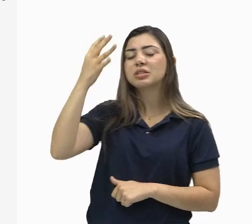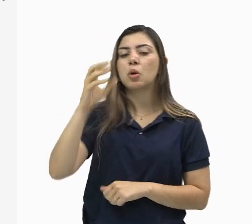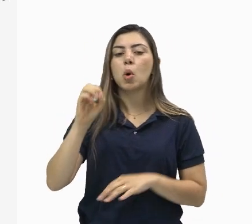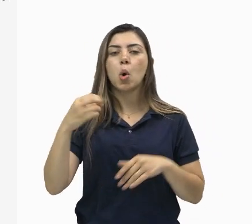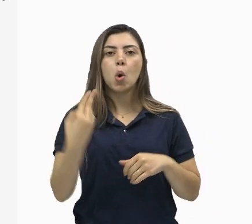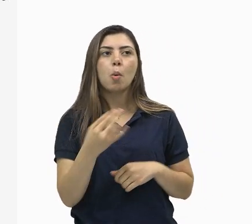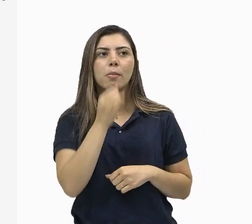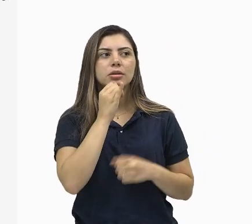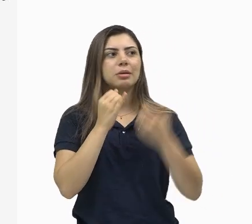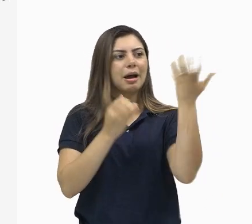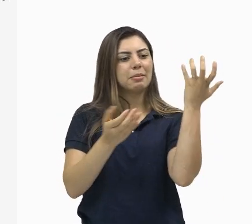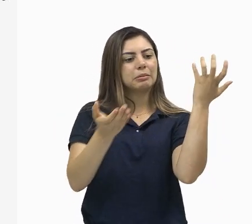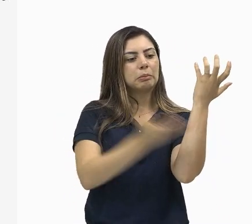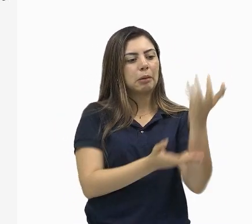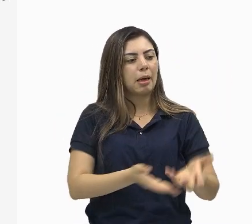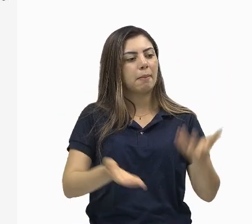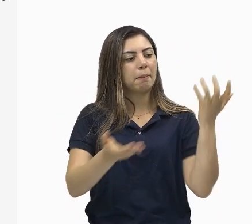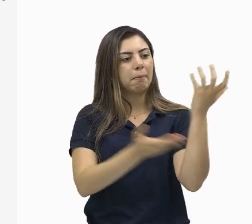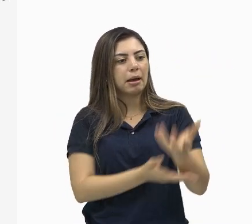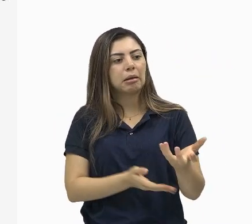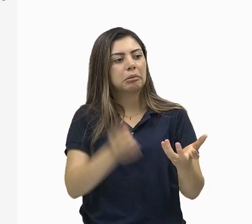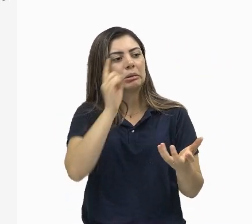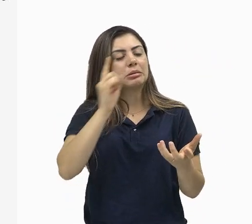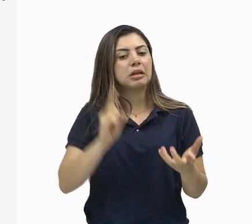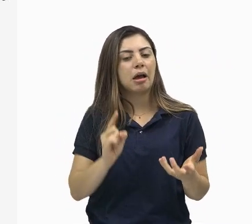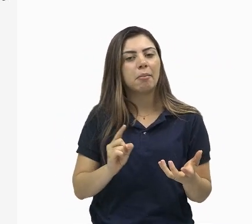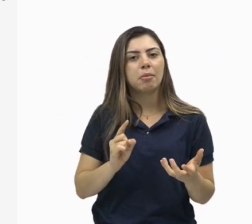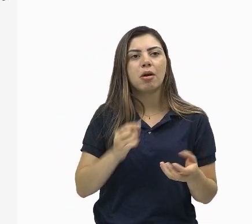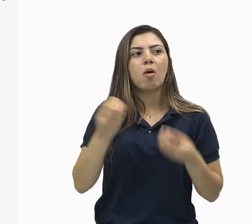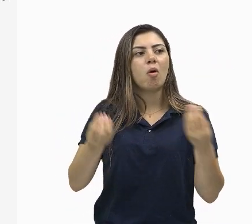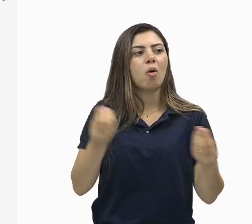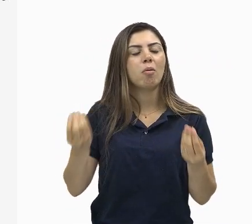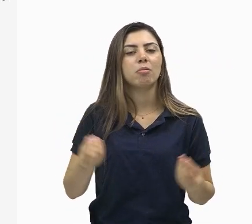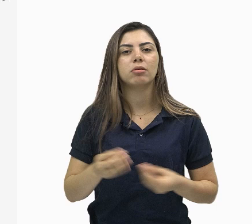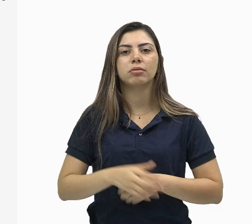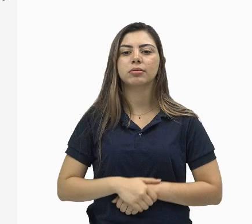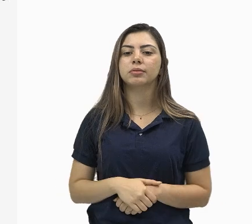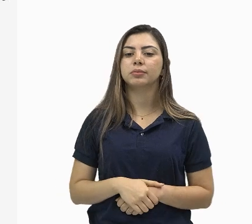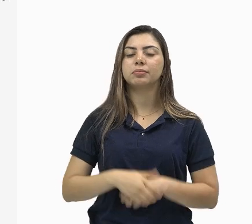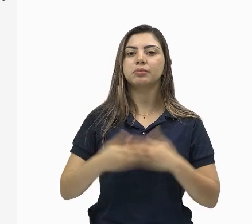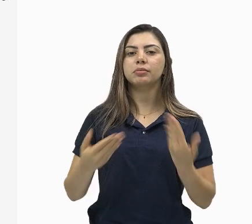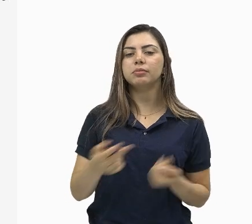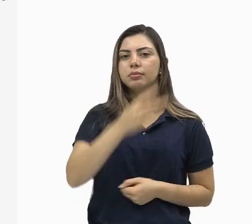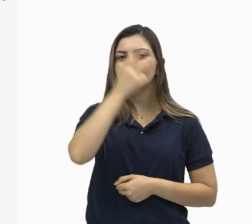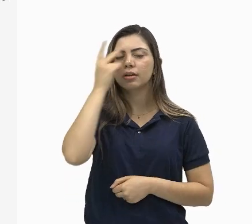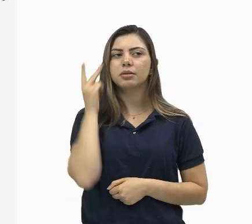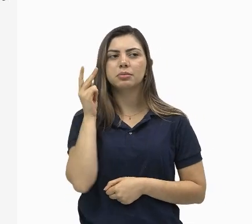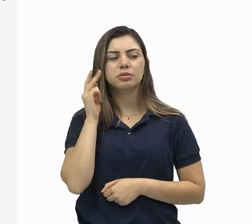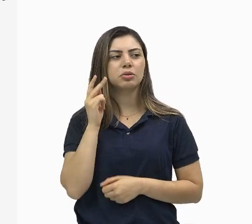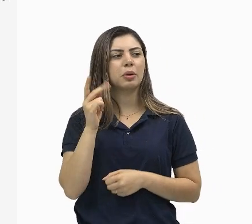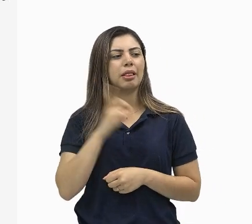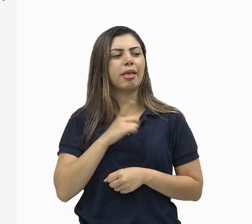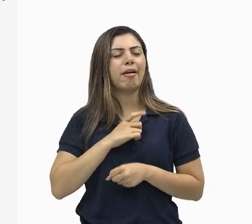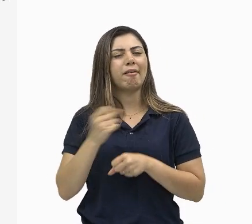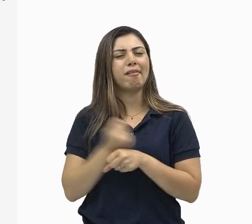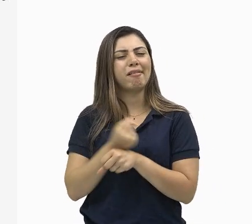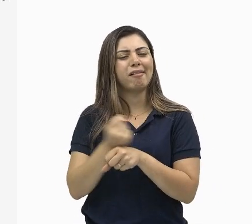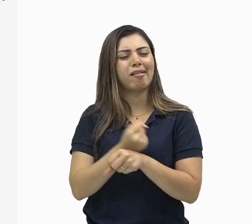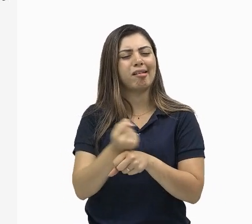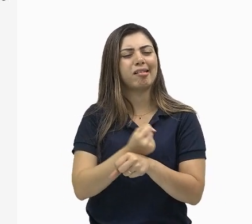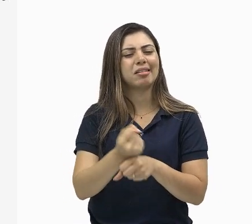uma árvore que dificultava a passagem de uma embarcação. E houve quem passasse longos anos de sua vida